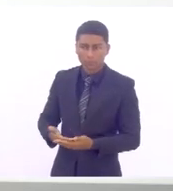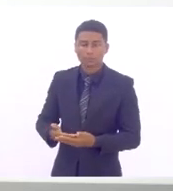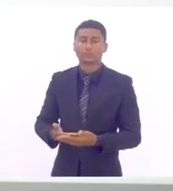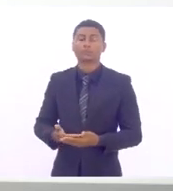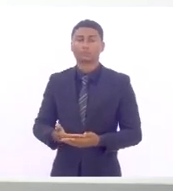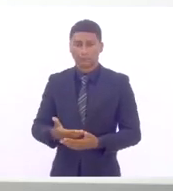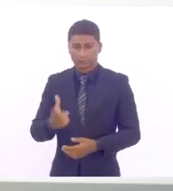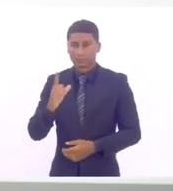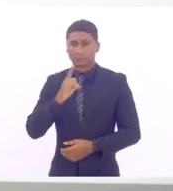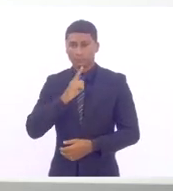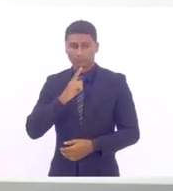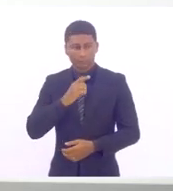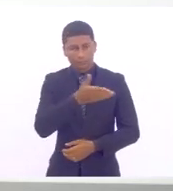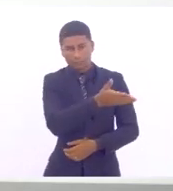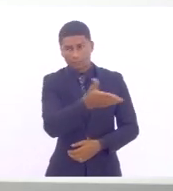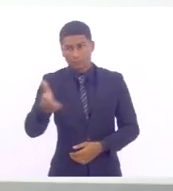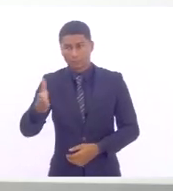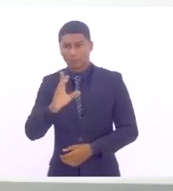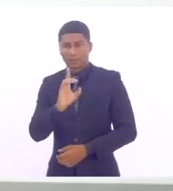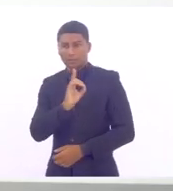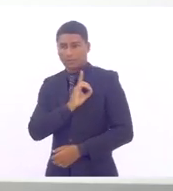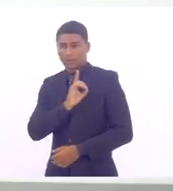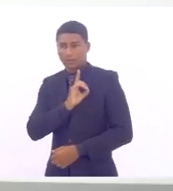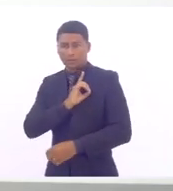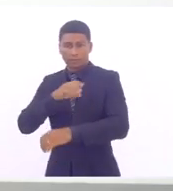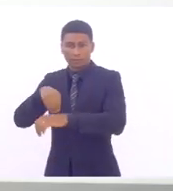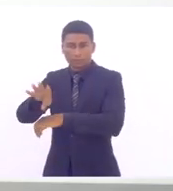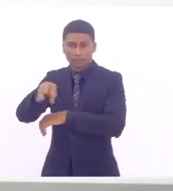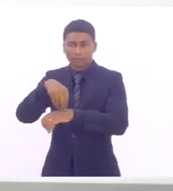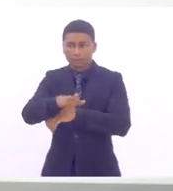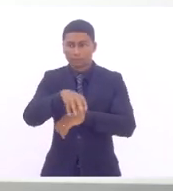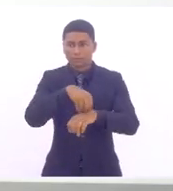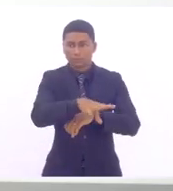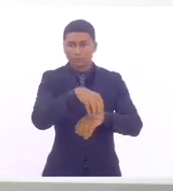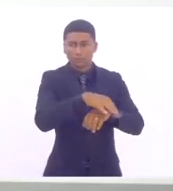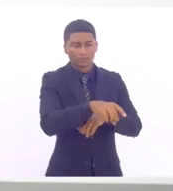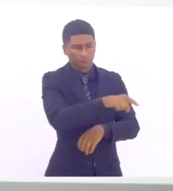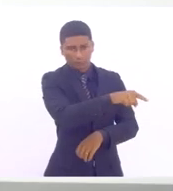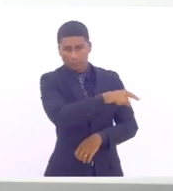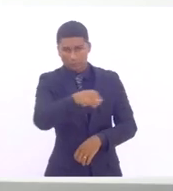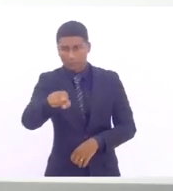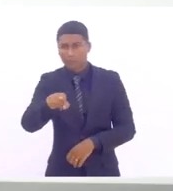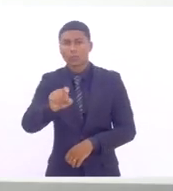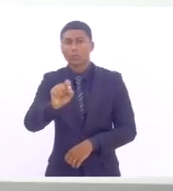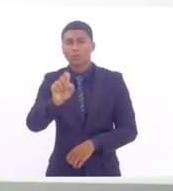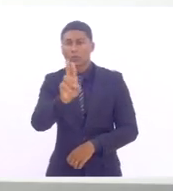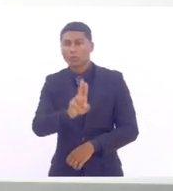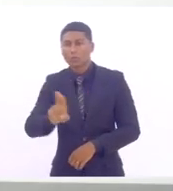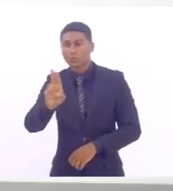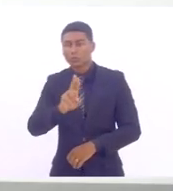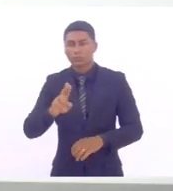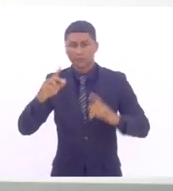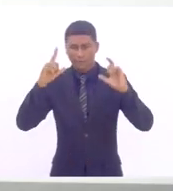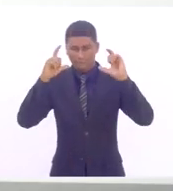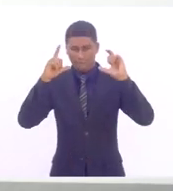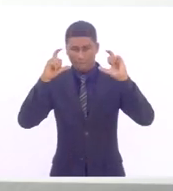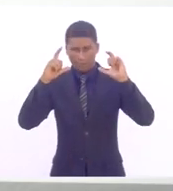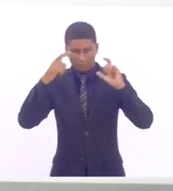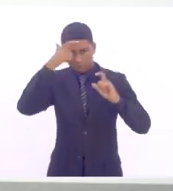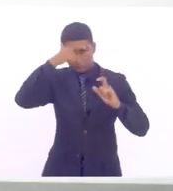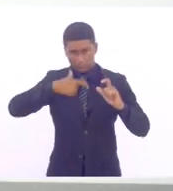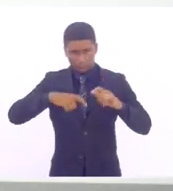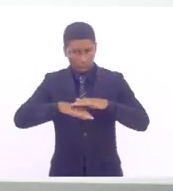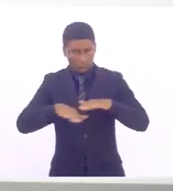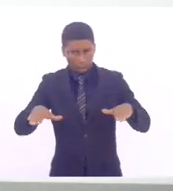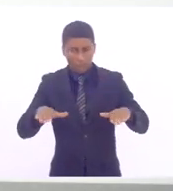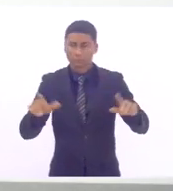orientação para todos os delegados no sentido de que não usem somente o reconhecimento fotográfico, embora o